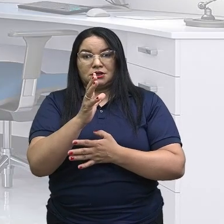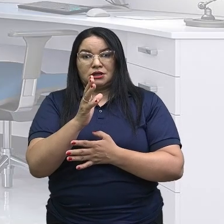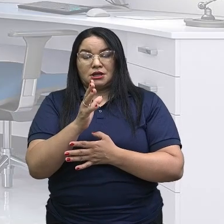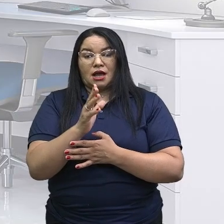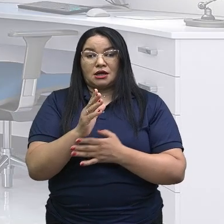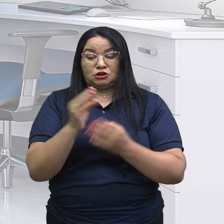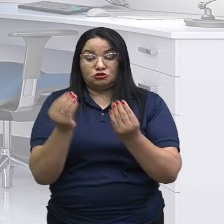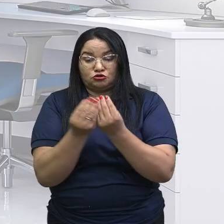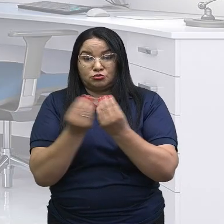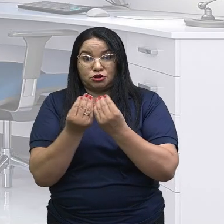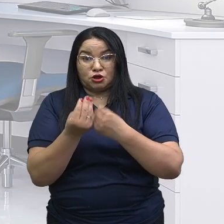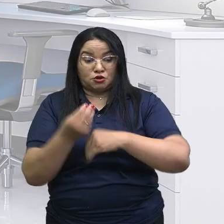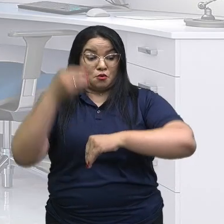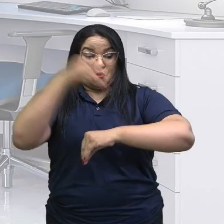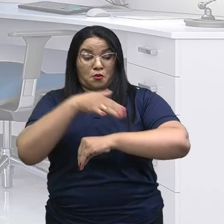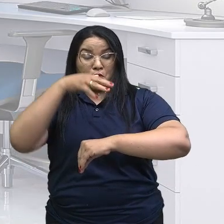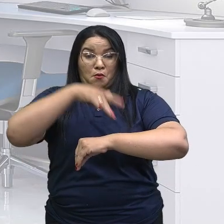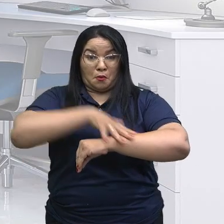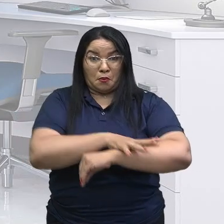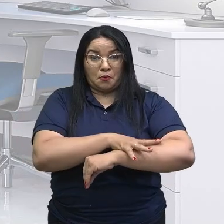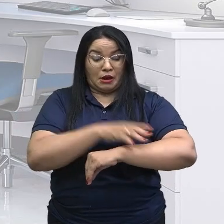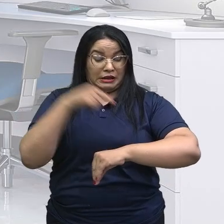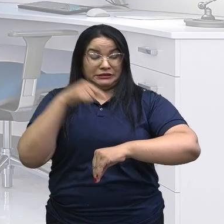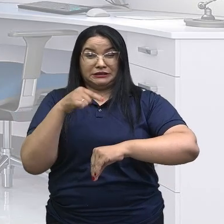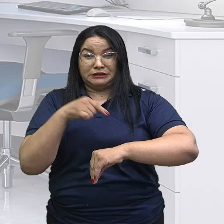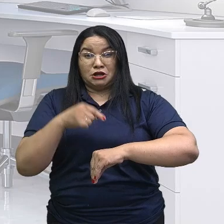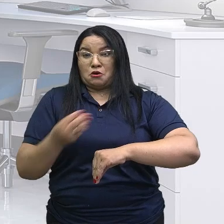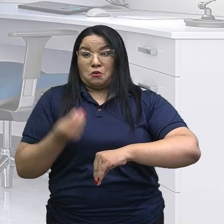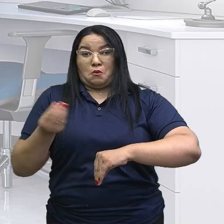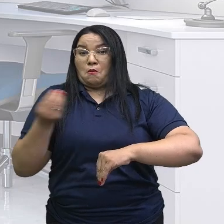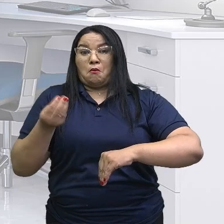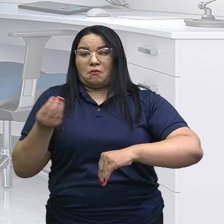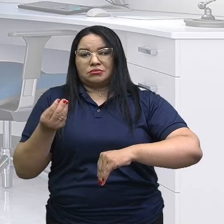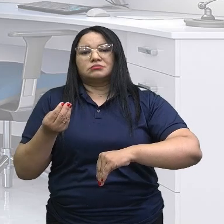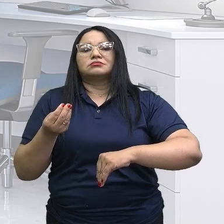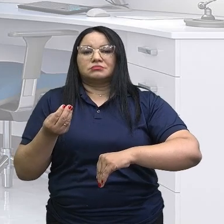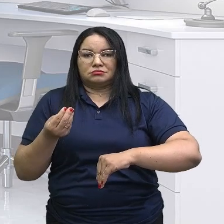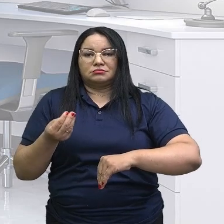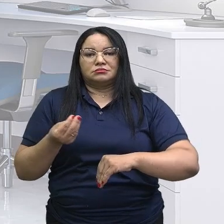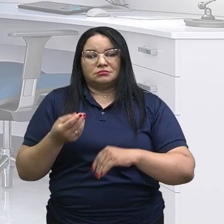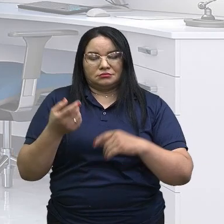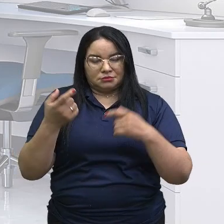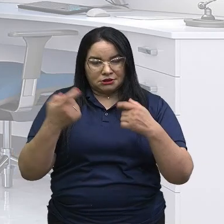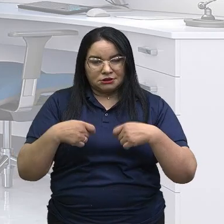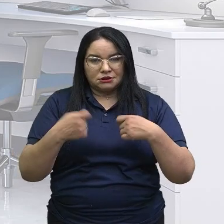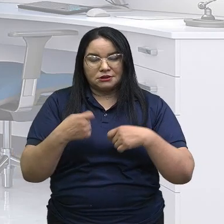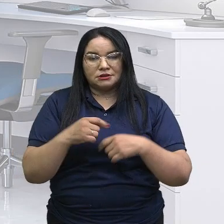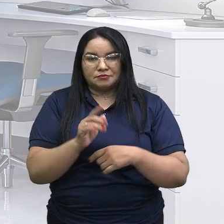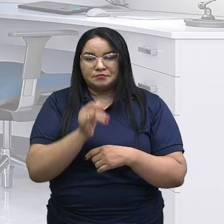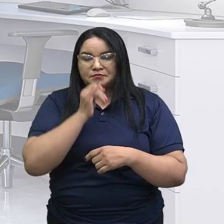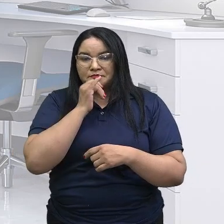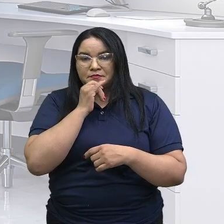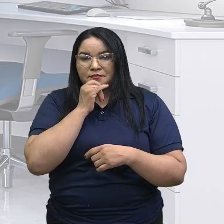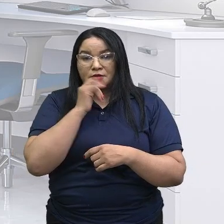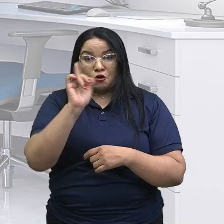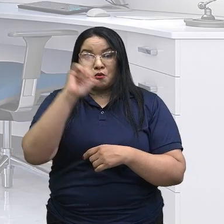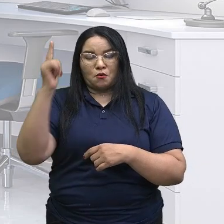do rapaz uma substância, como é que lida com essa situação? Da mesma forma, em um dia que a gente estava com uma